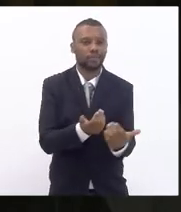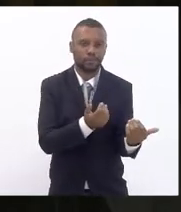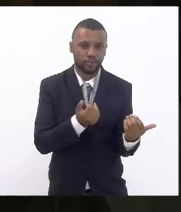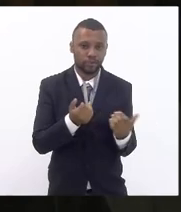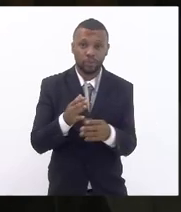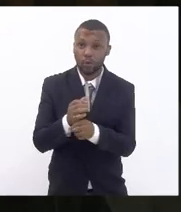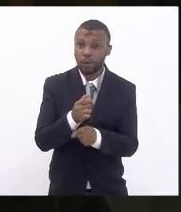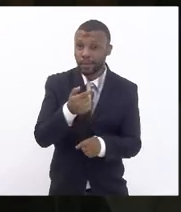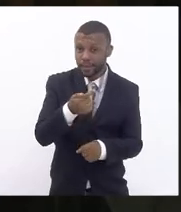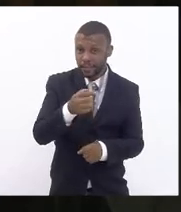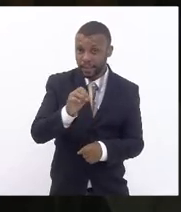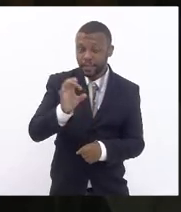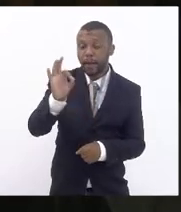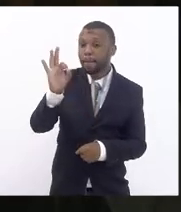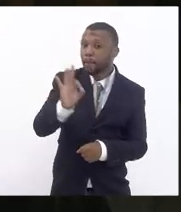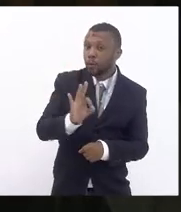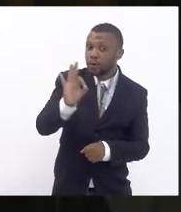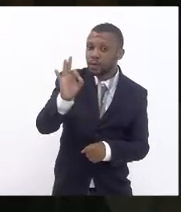70% dos nossos jovens